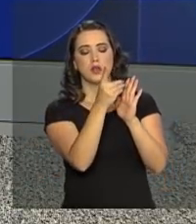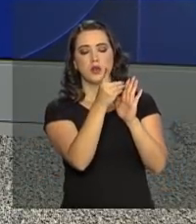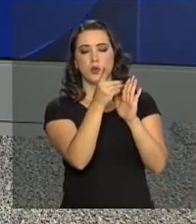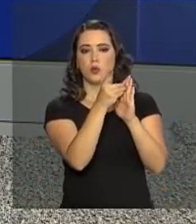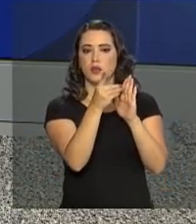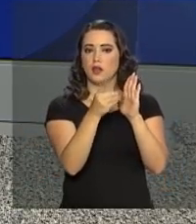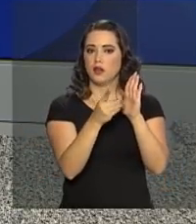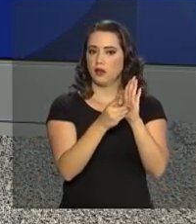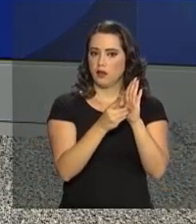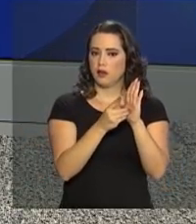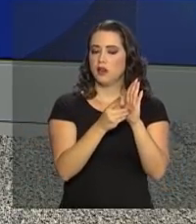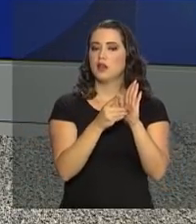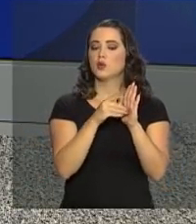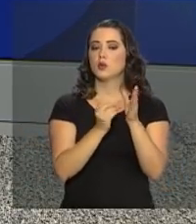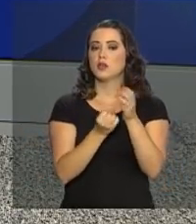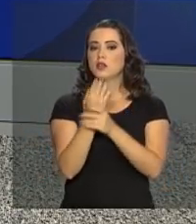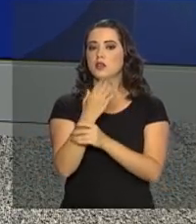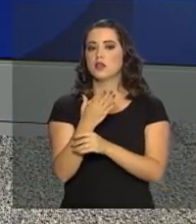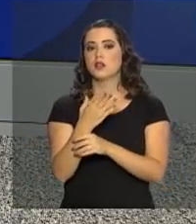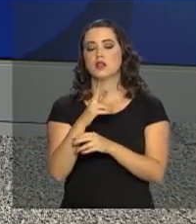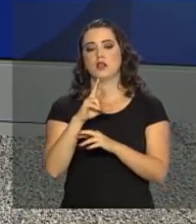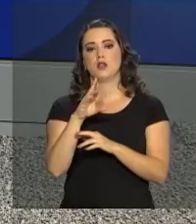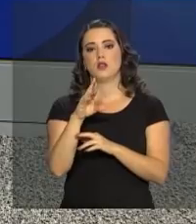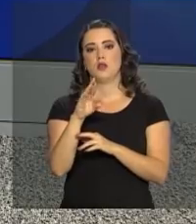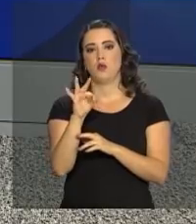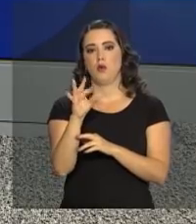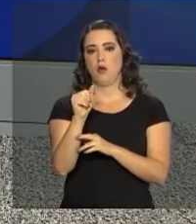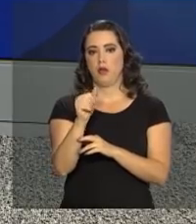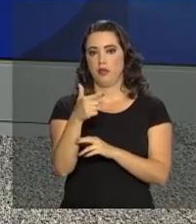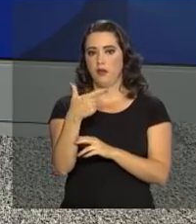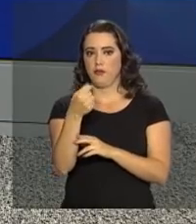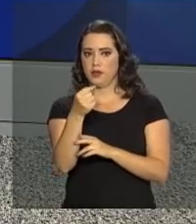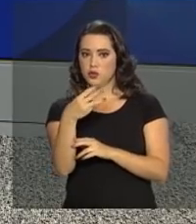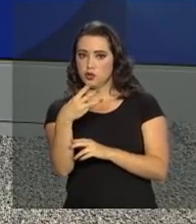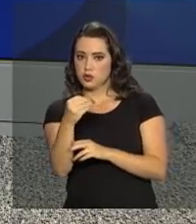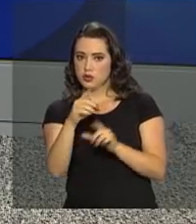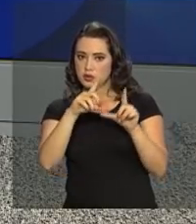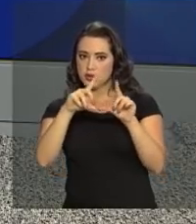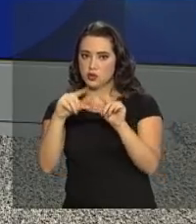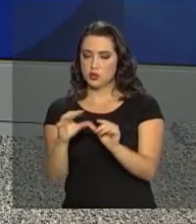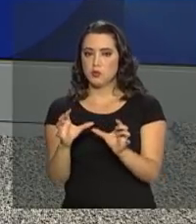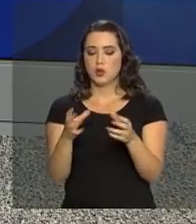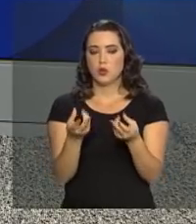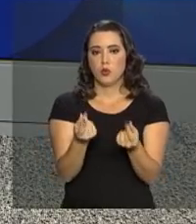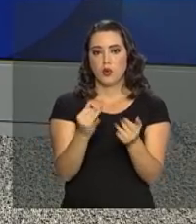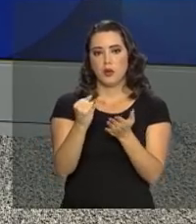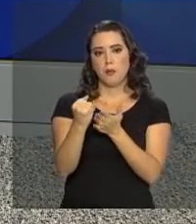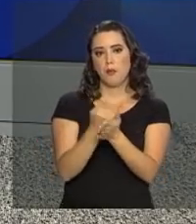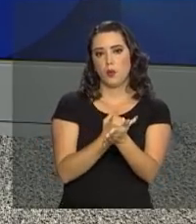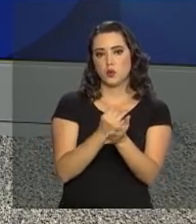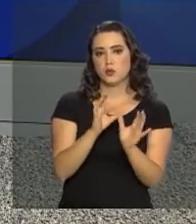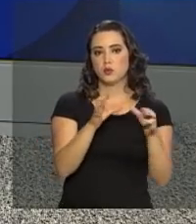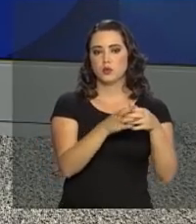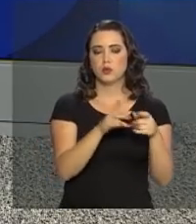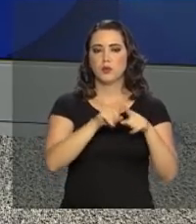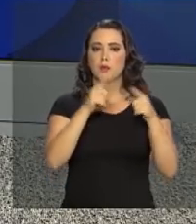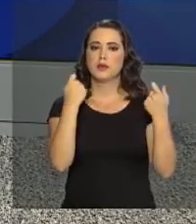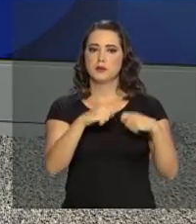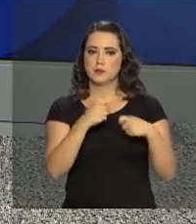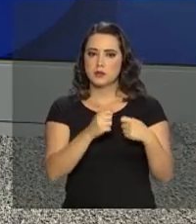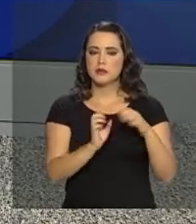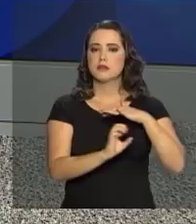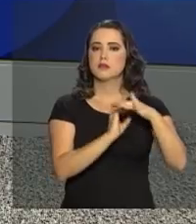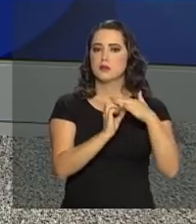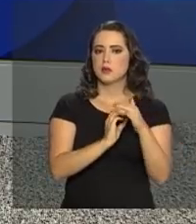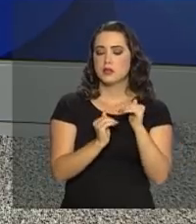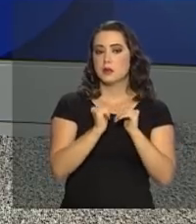decreto que cria o Rota 2030, programa que reduz tributos para o setor com contrapartidas para que